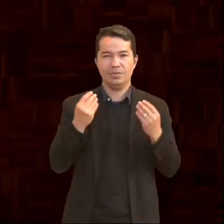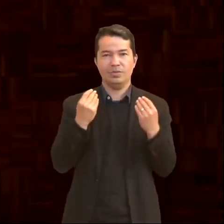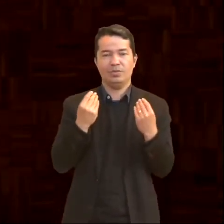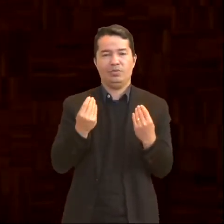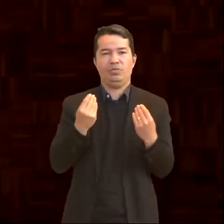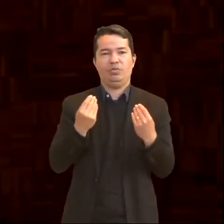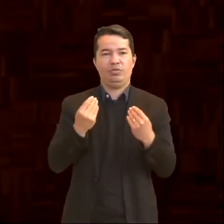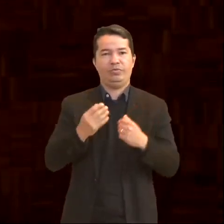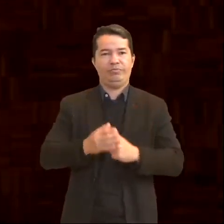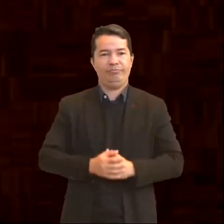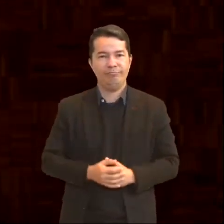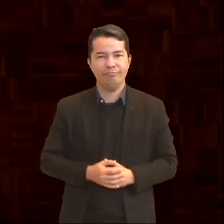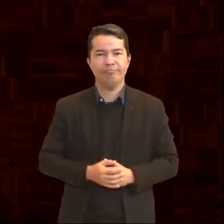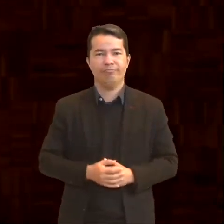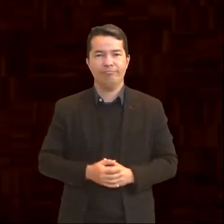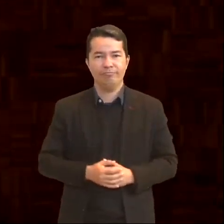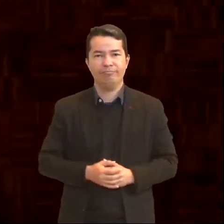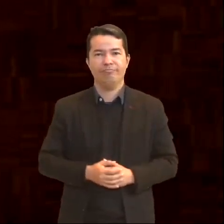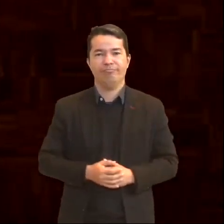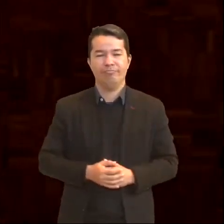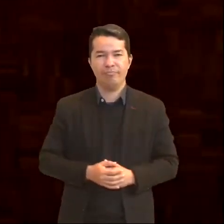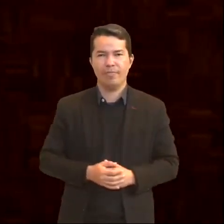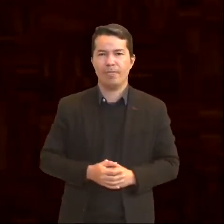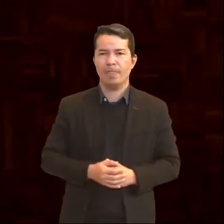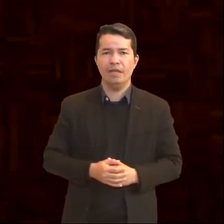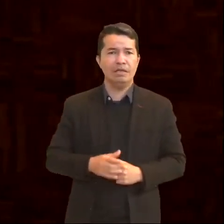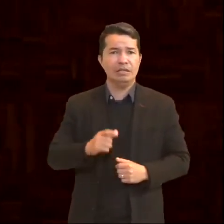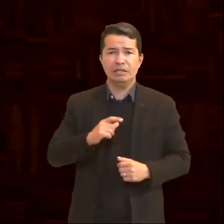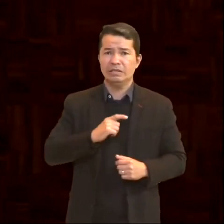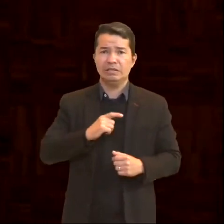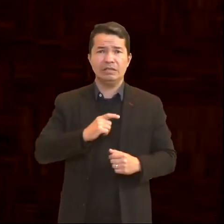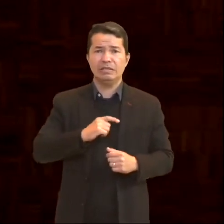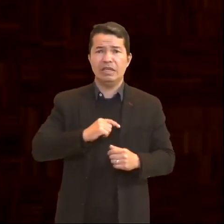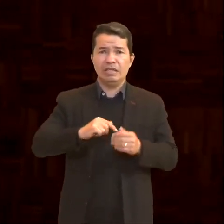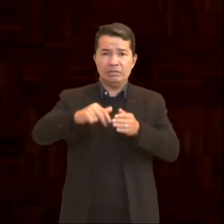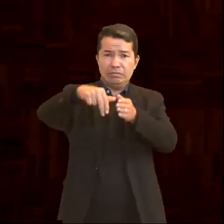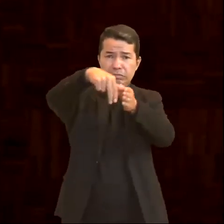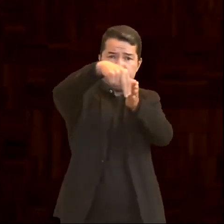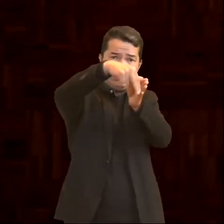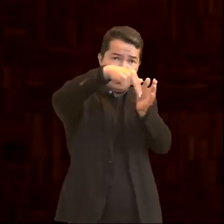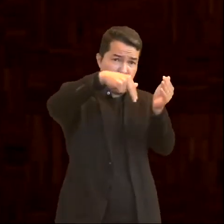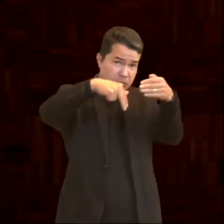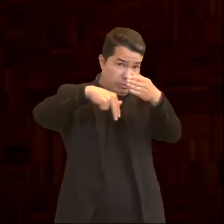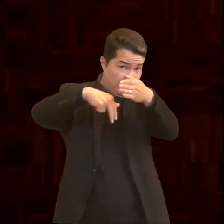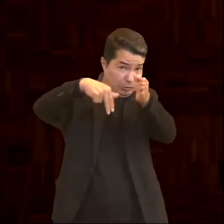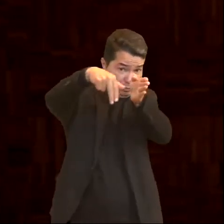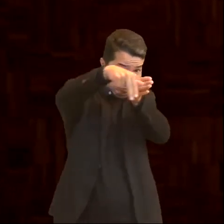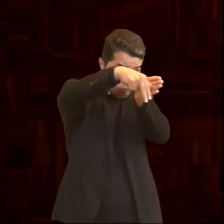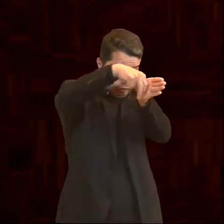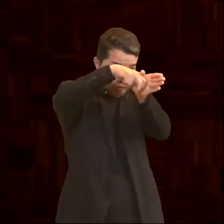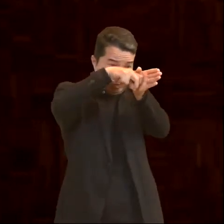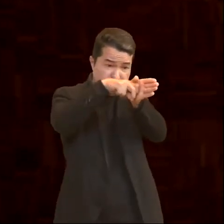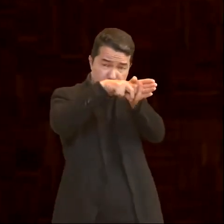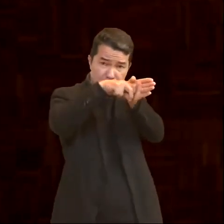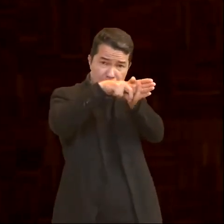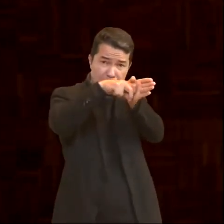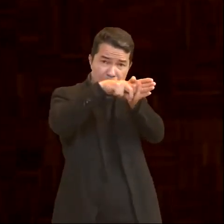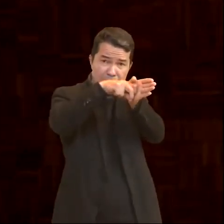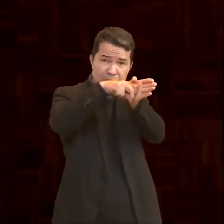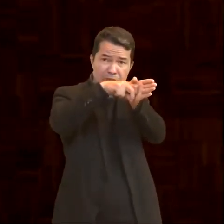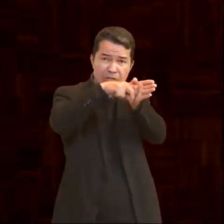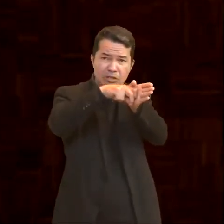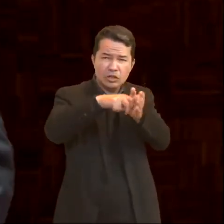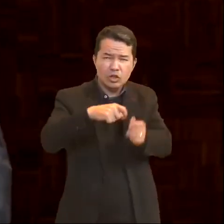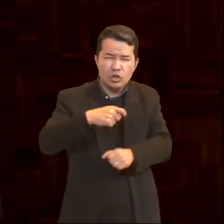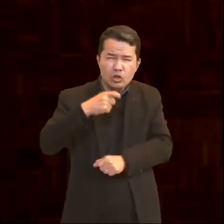E ele está lá dentro do ventre do peixe. sabendo o que está acontecendo com ele, duro